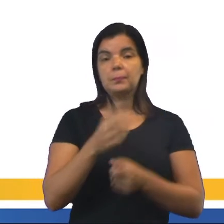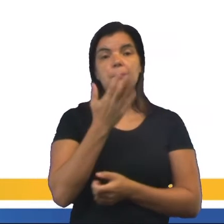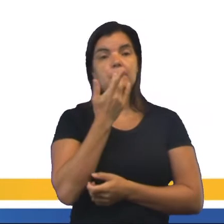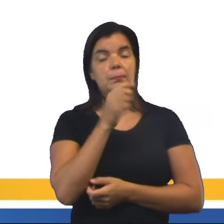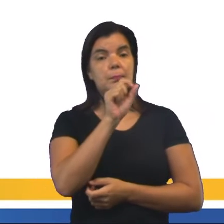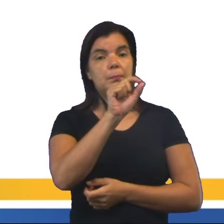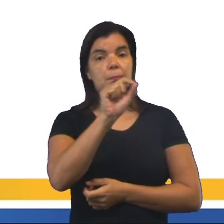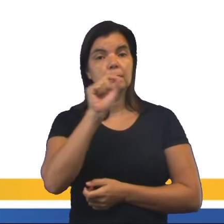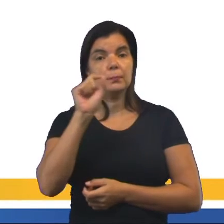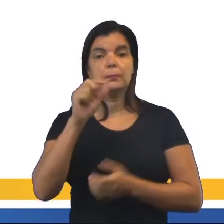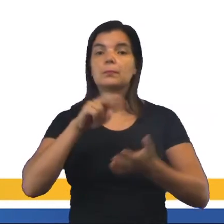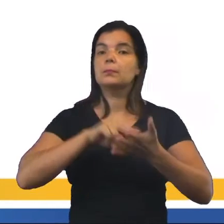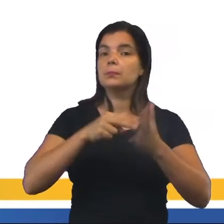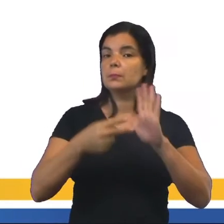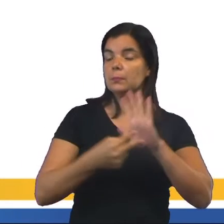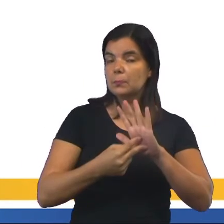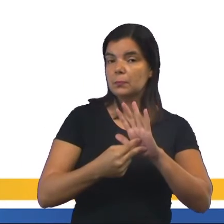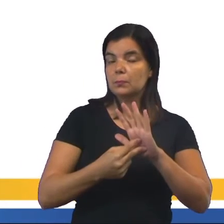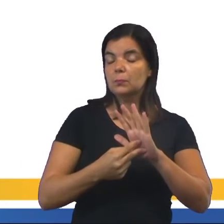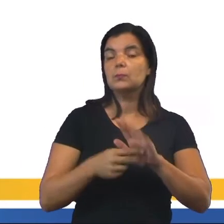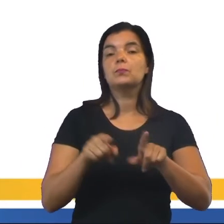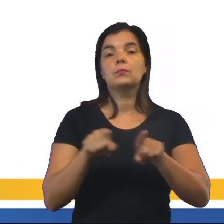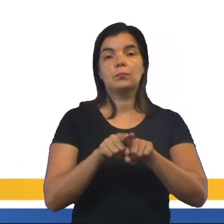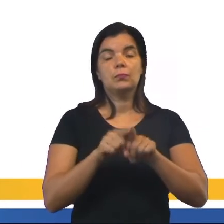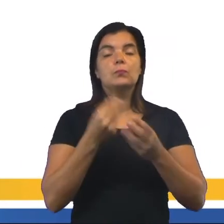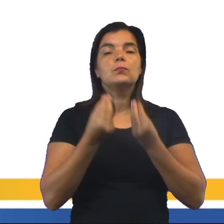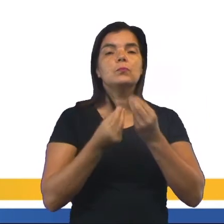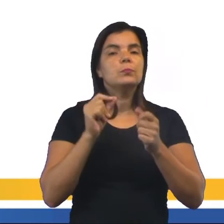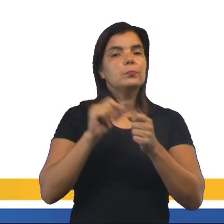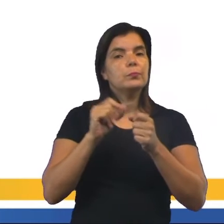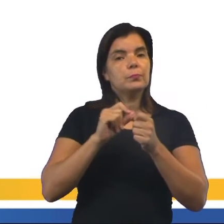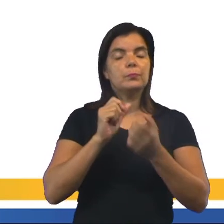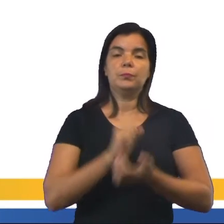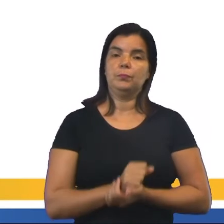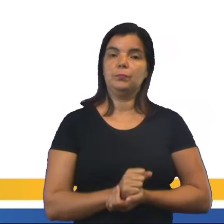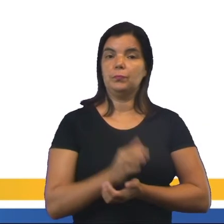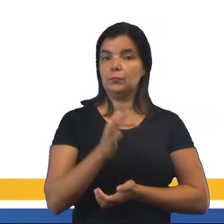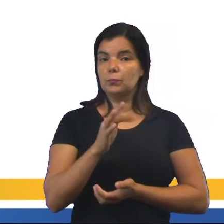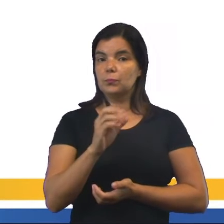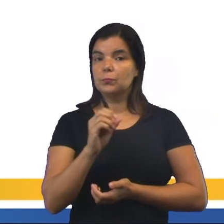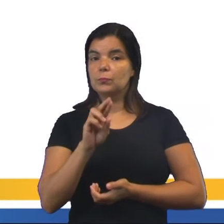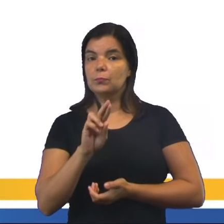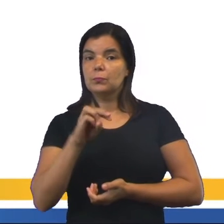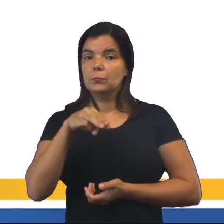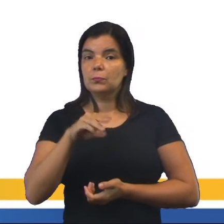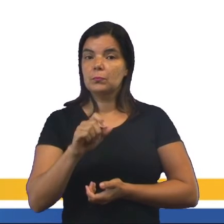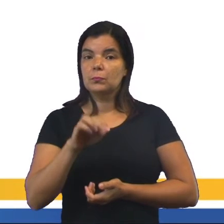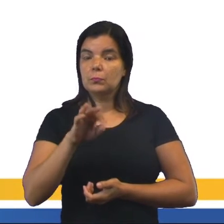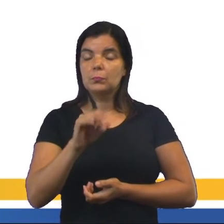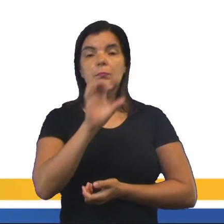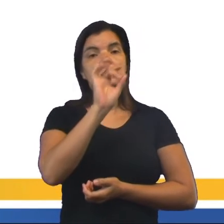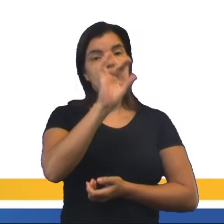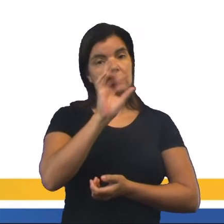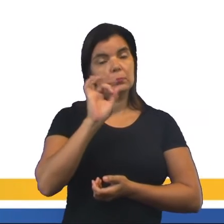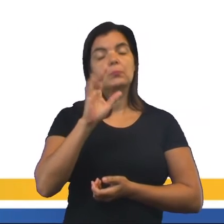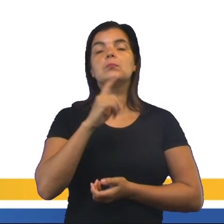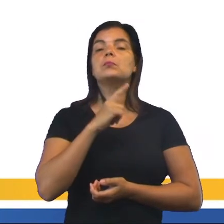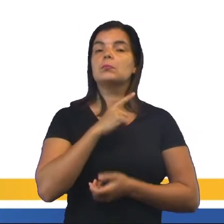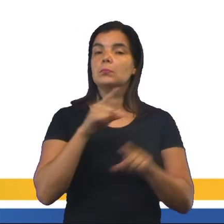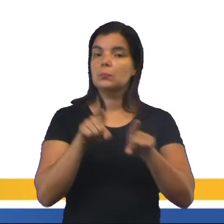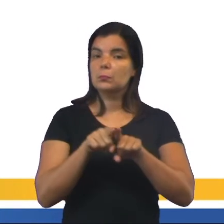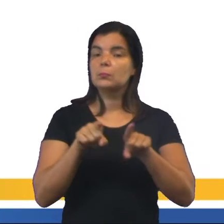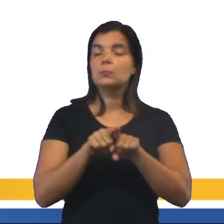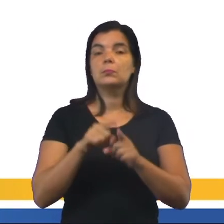significado específico. Formato. Se você optar por utilizar formatos, cada um deles deverá